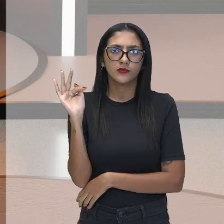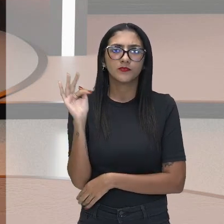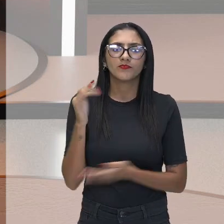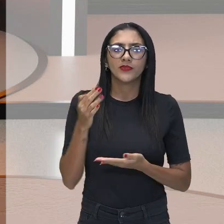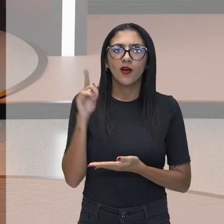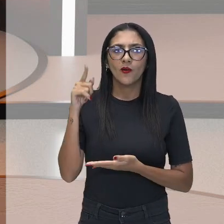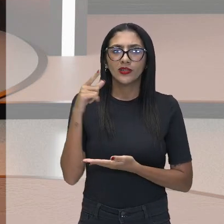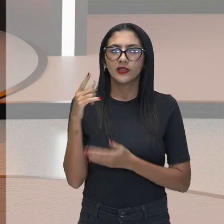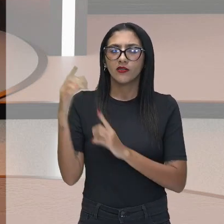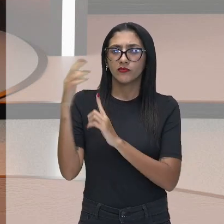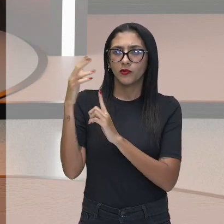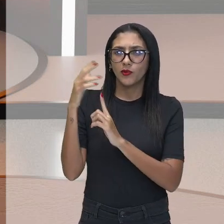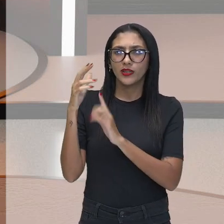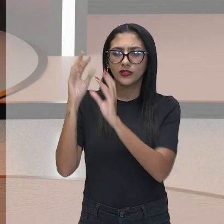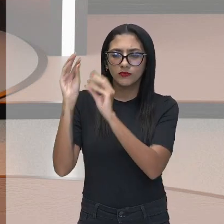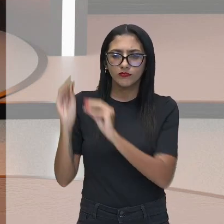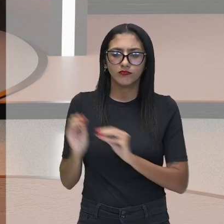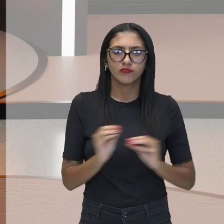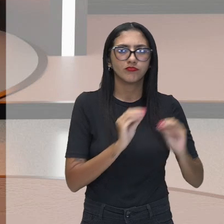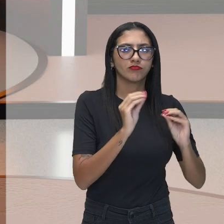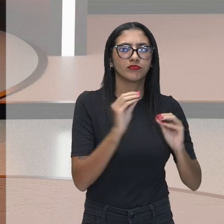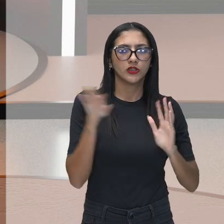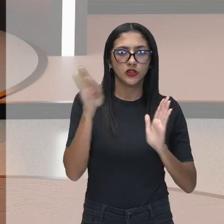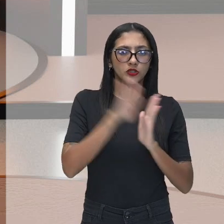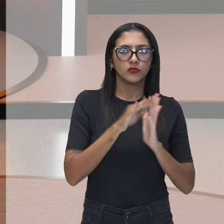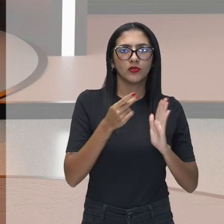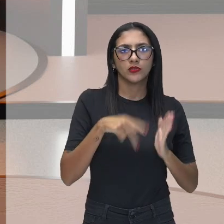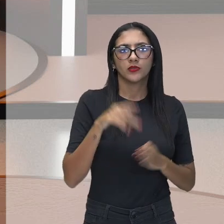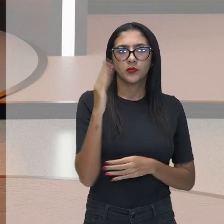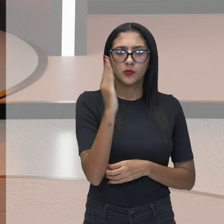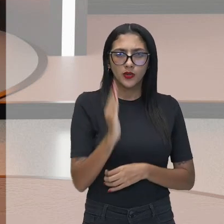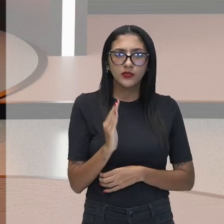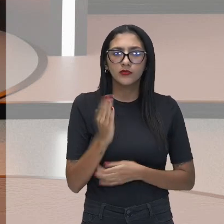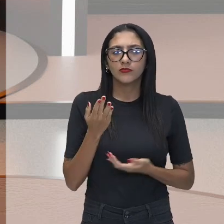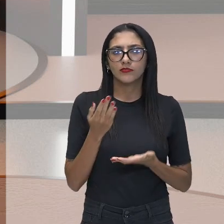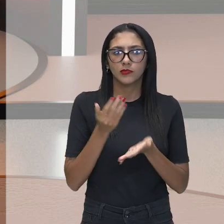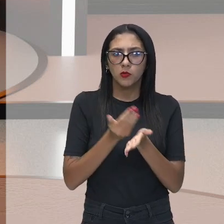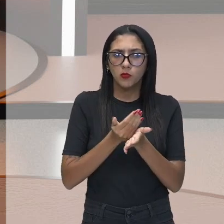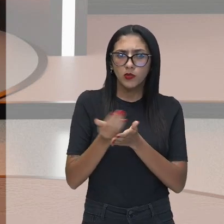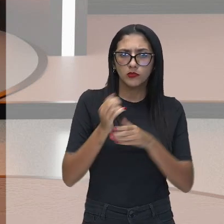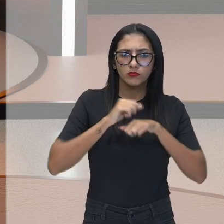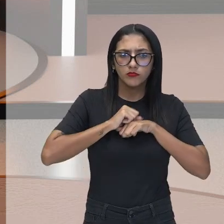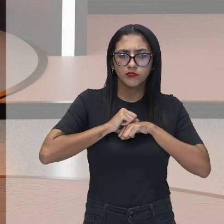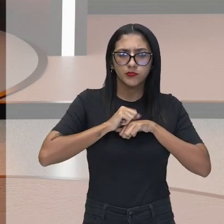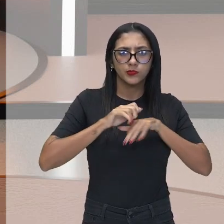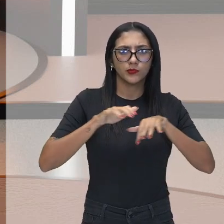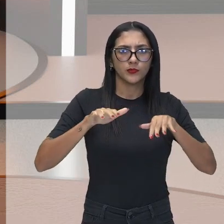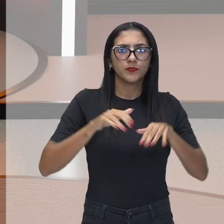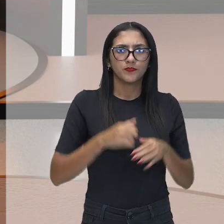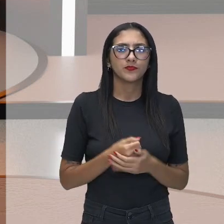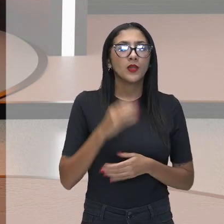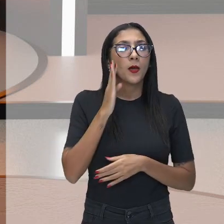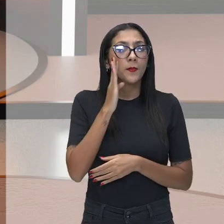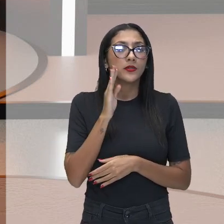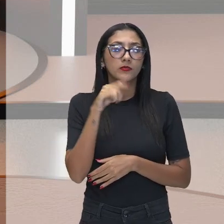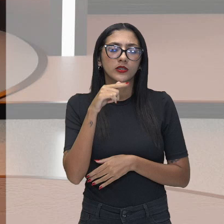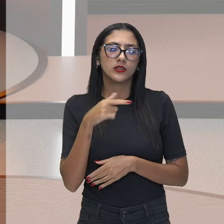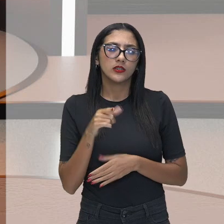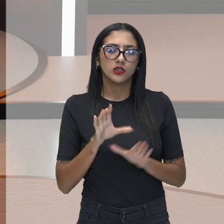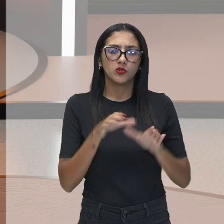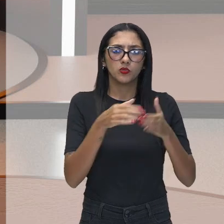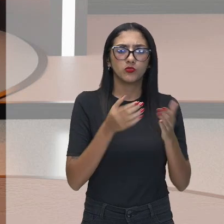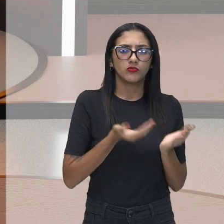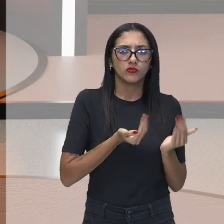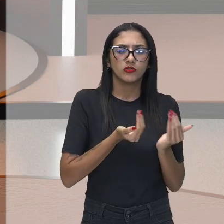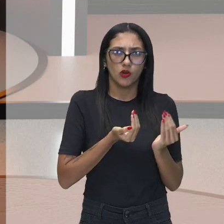vêm para cá. E essa forma de pensar vai começar a se alicerçar, principalmente na cabeça dessa mocidade que viajou,